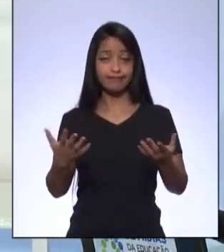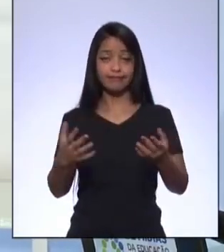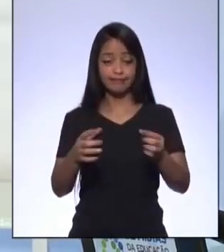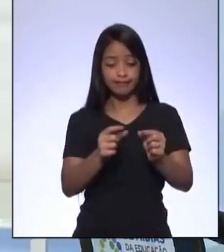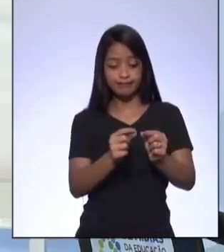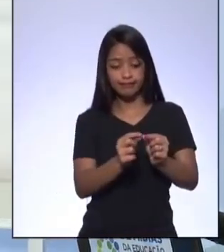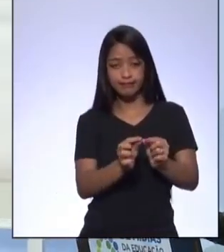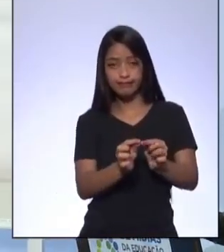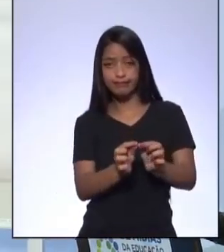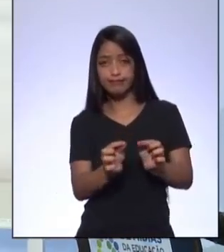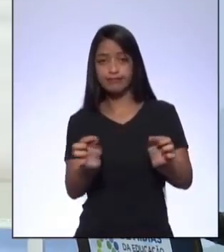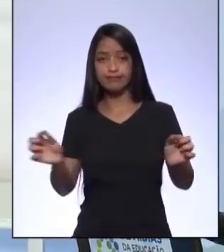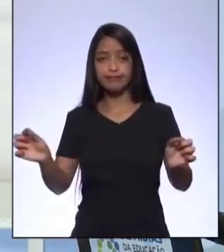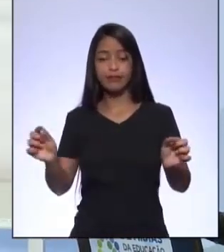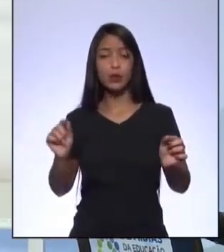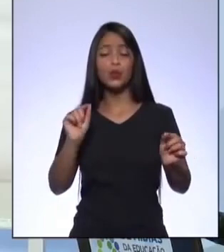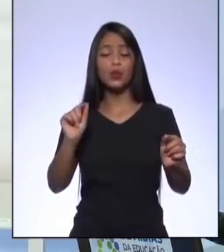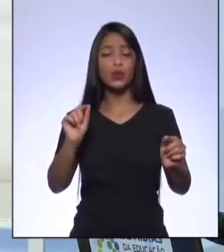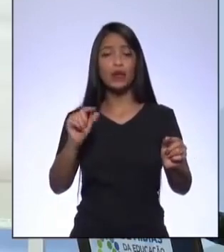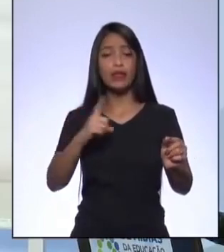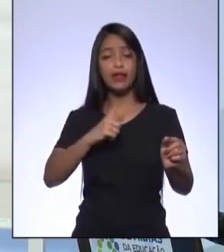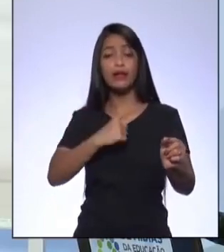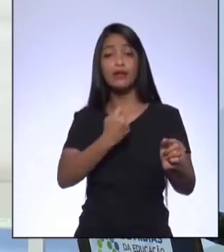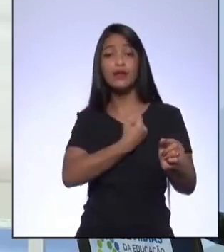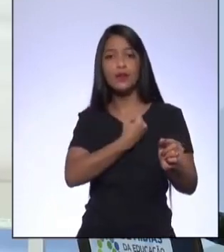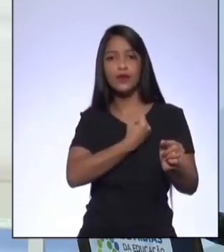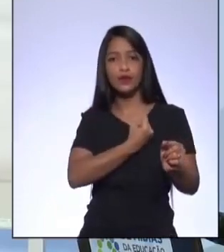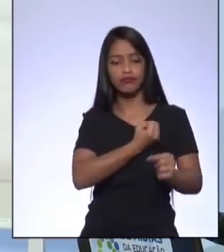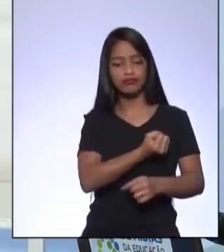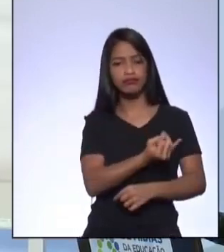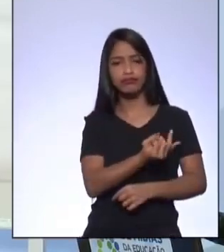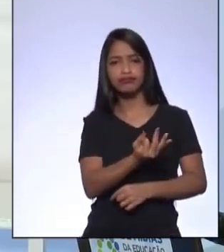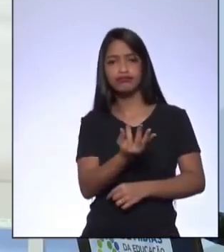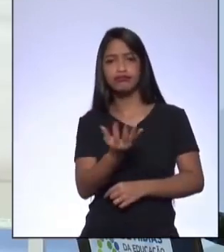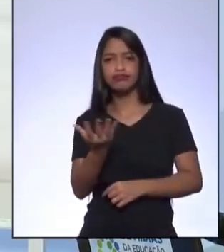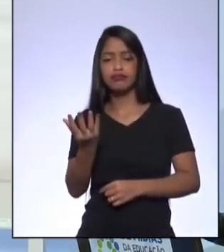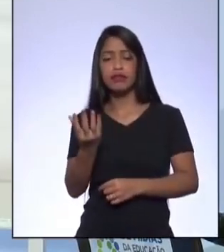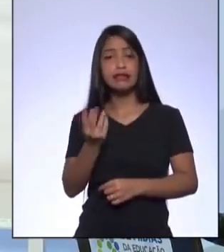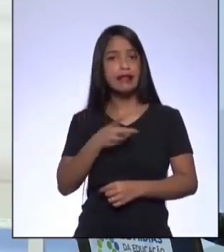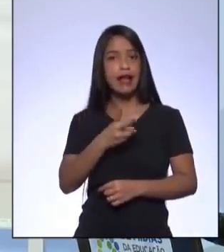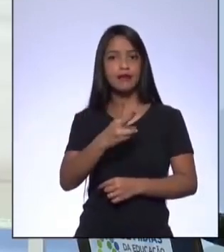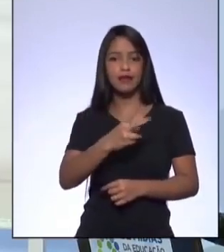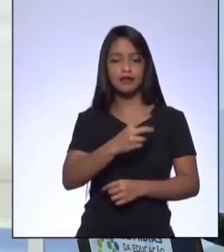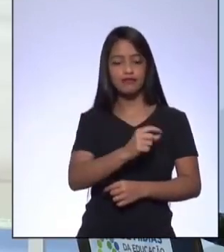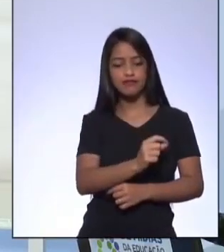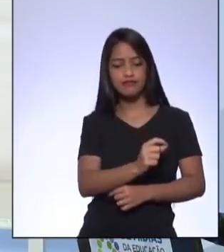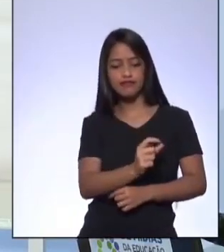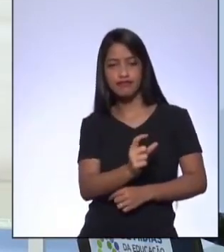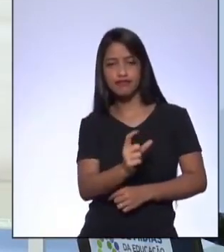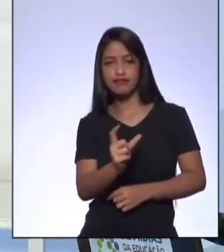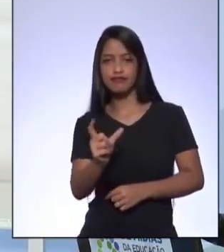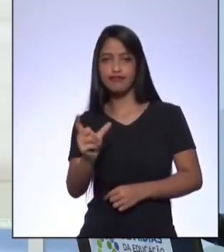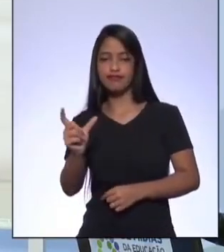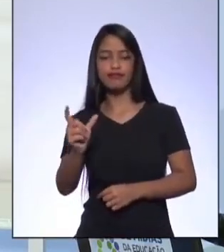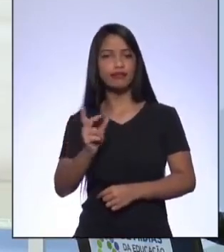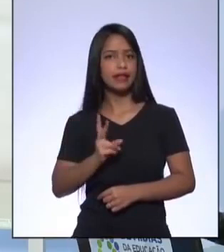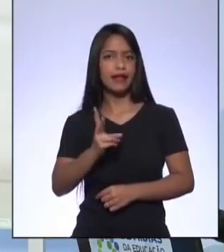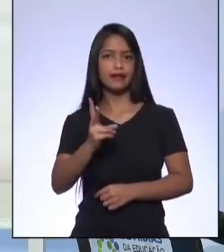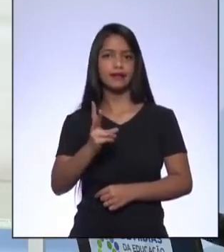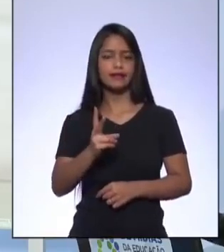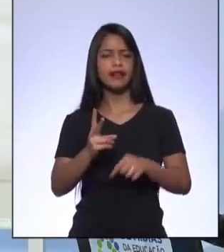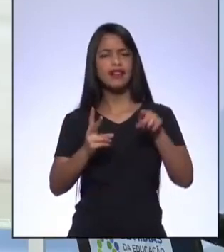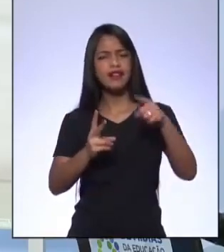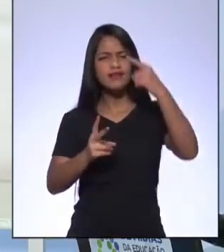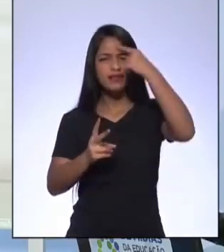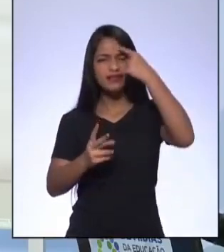ele é ordenado numericamente sempre de forma crescente. Você vai dizer, pô, professor, mas de novo